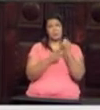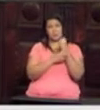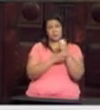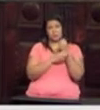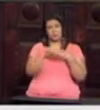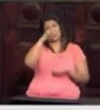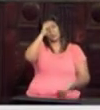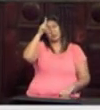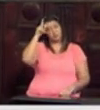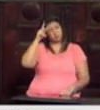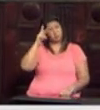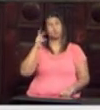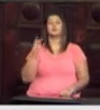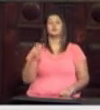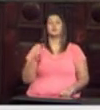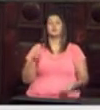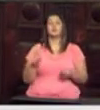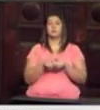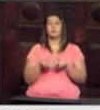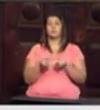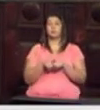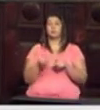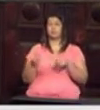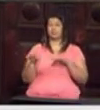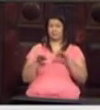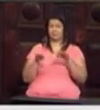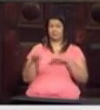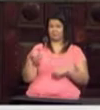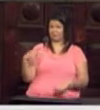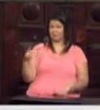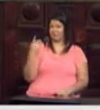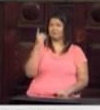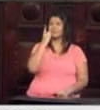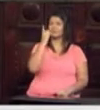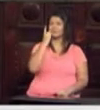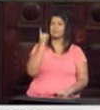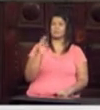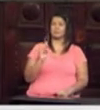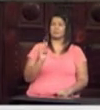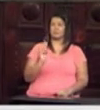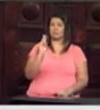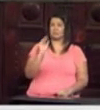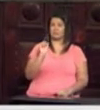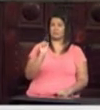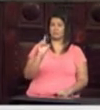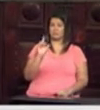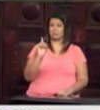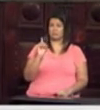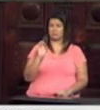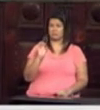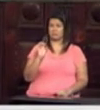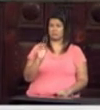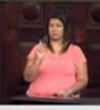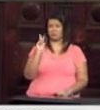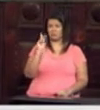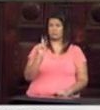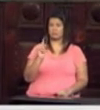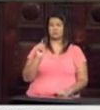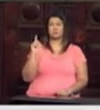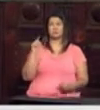e a comissão presidida pelo deputado Valdec de Economia, Indústria e Comércio, e o